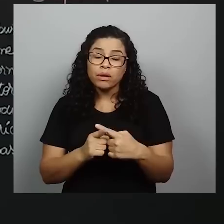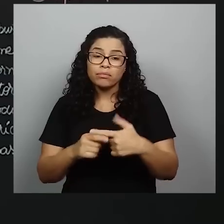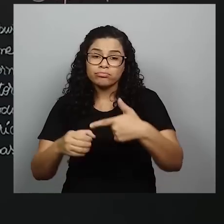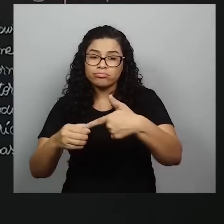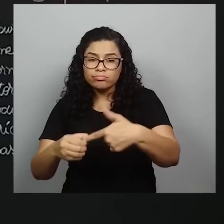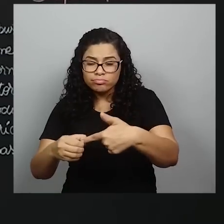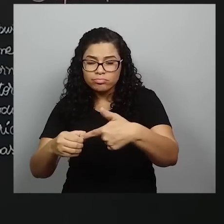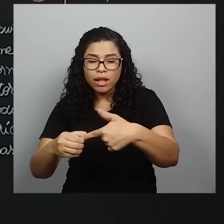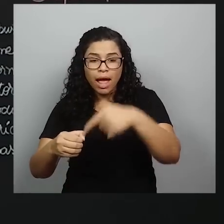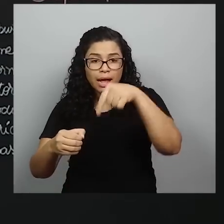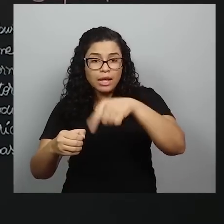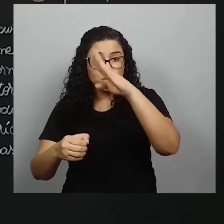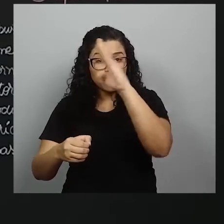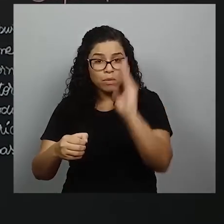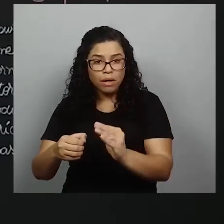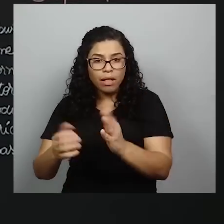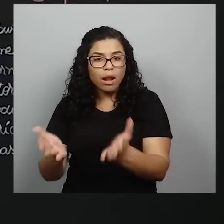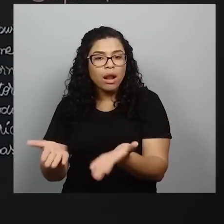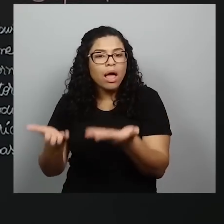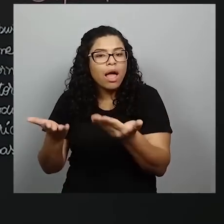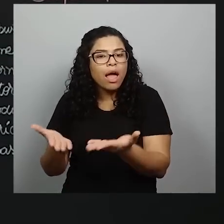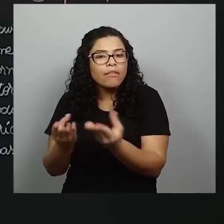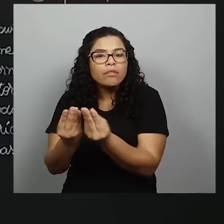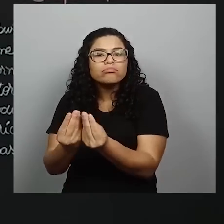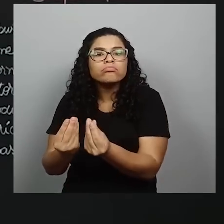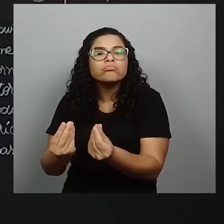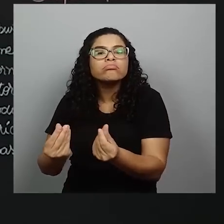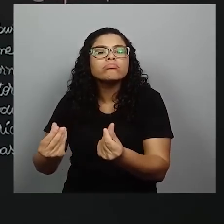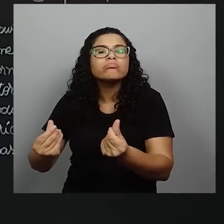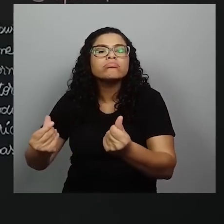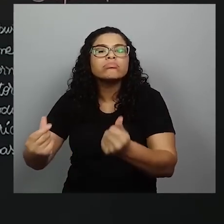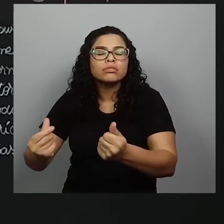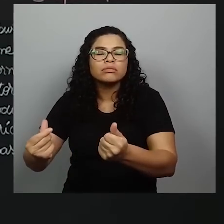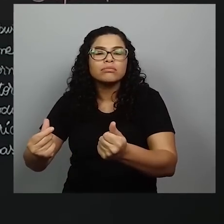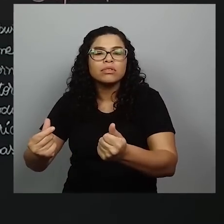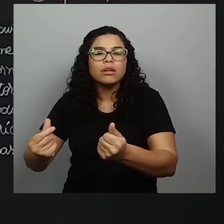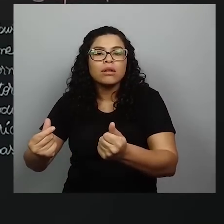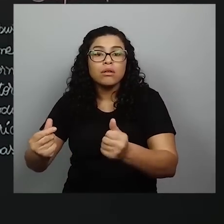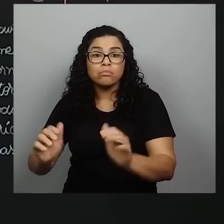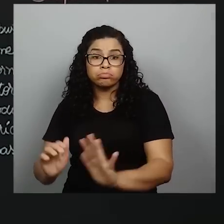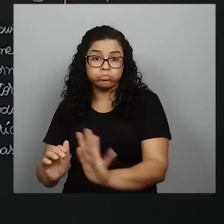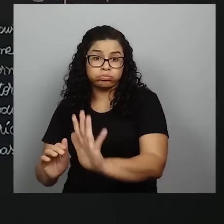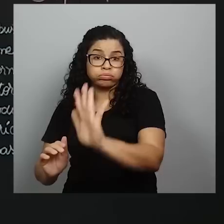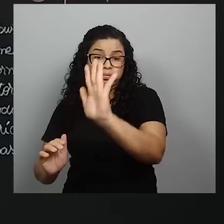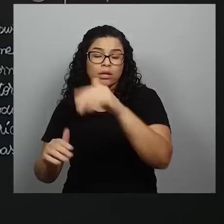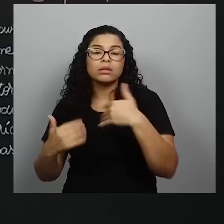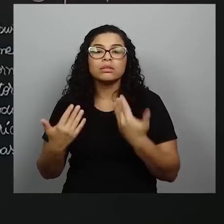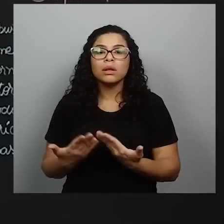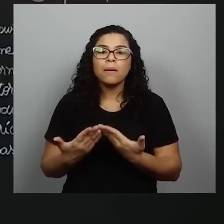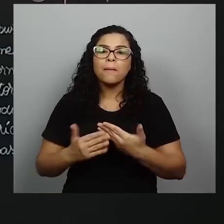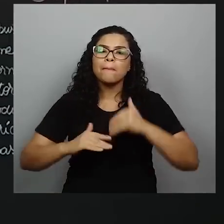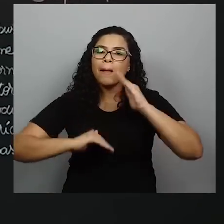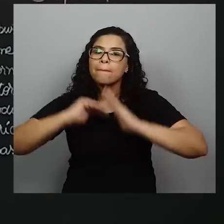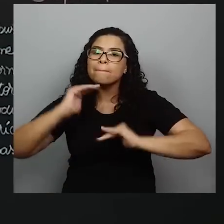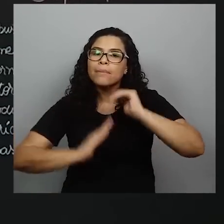petróleo leve, fino, mais valioso. E dessa maneira, então, é muito mais prático a